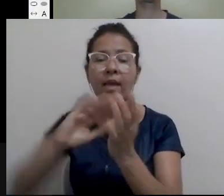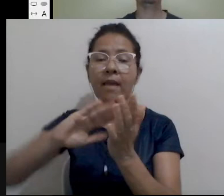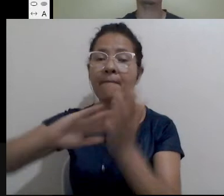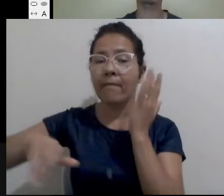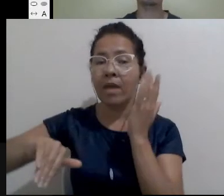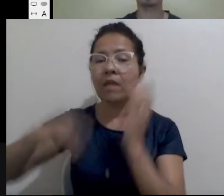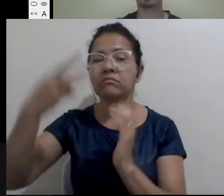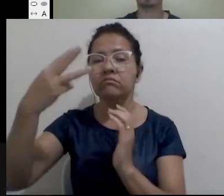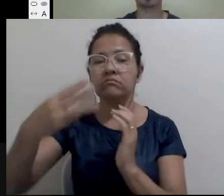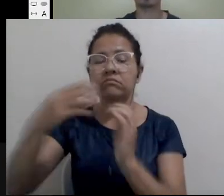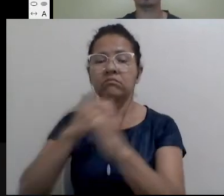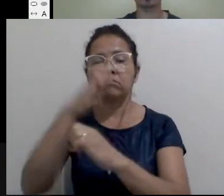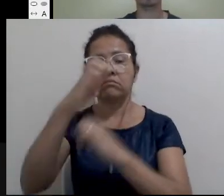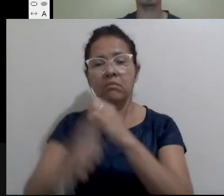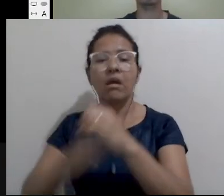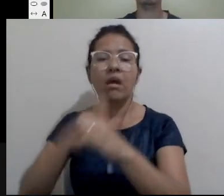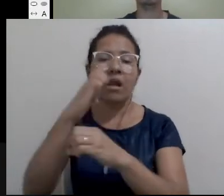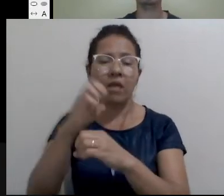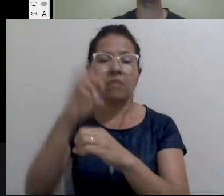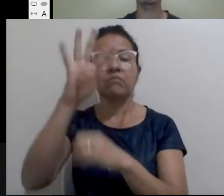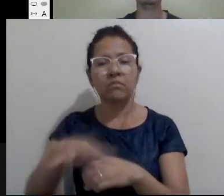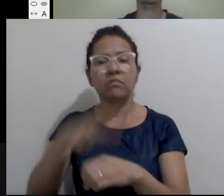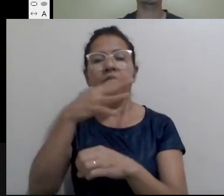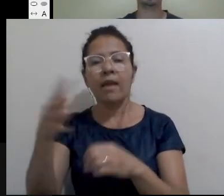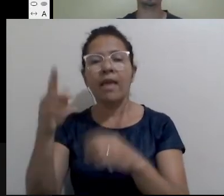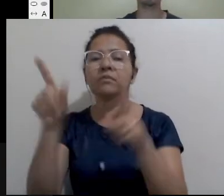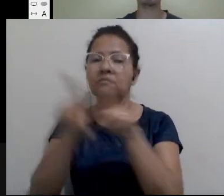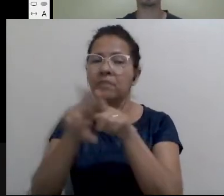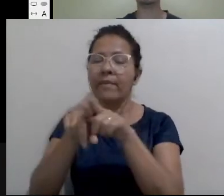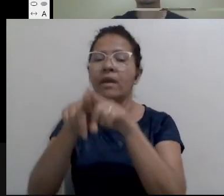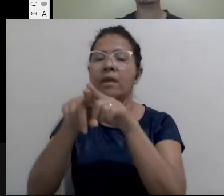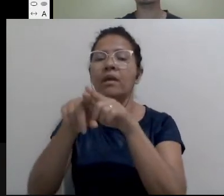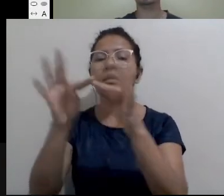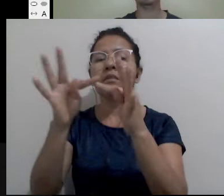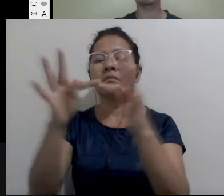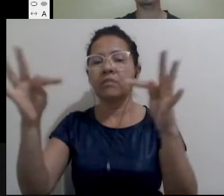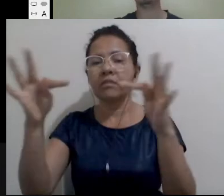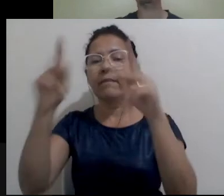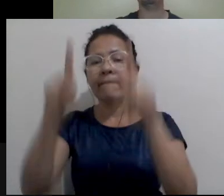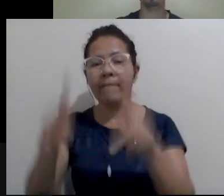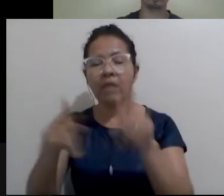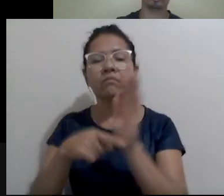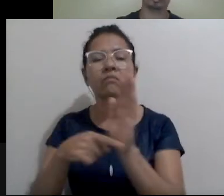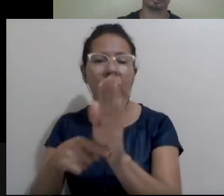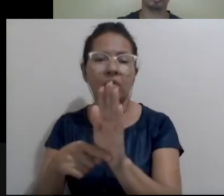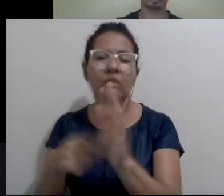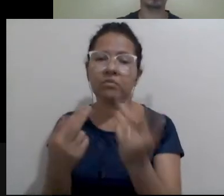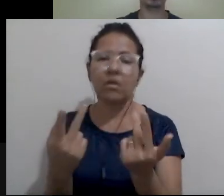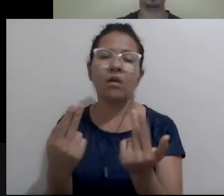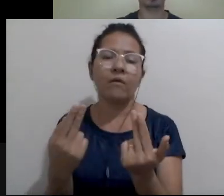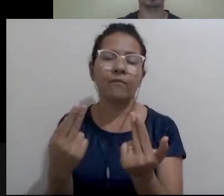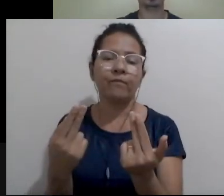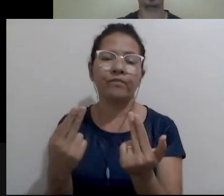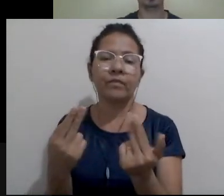em relação ao estado fundamental, aquele como ele está descrito na tabela periódica, tá? E esse composto foi determinado